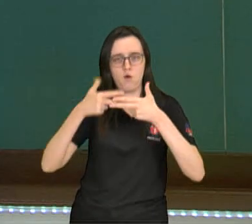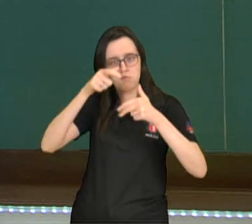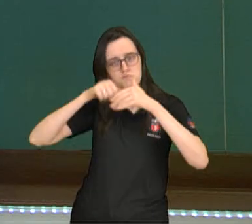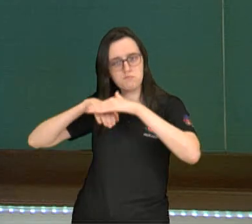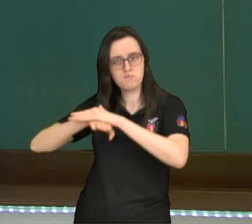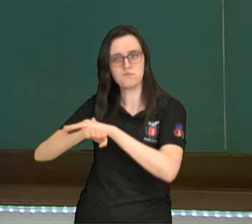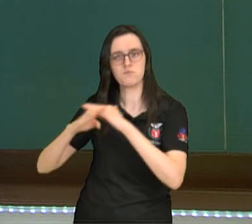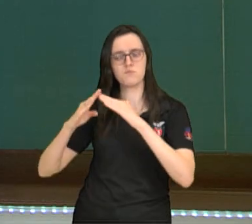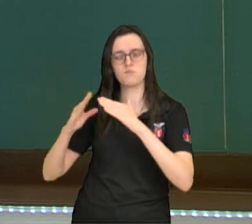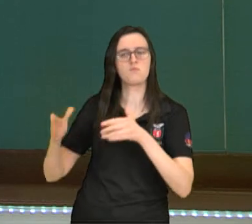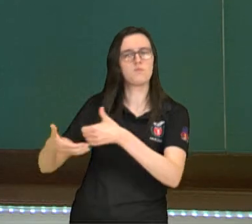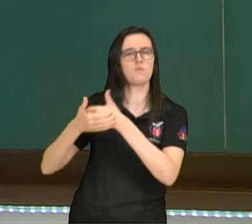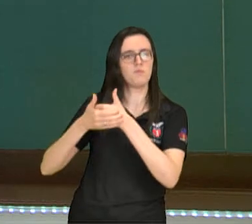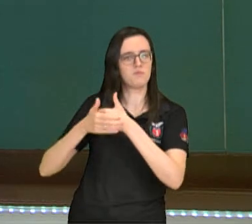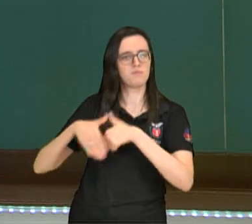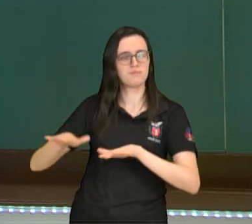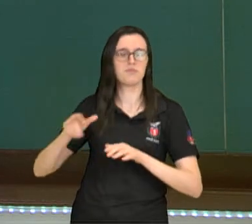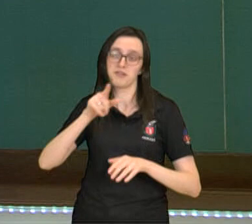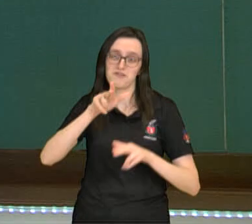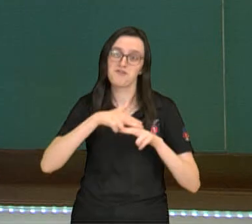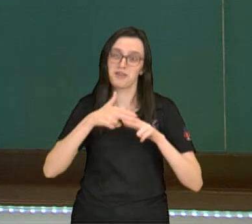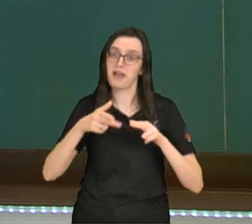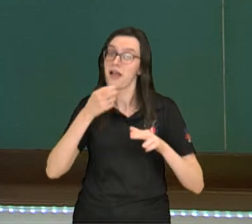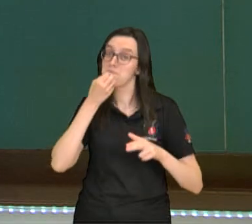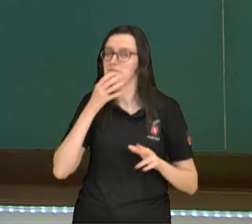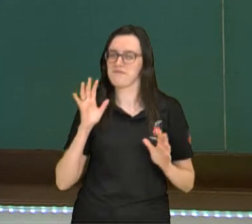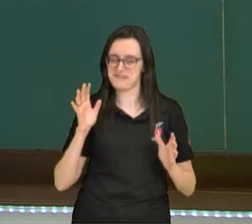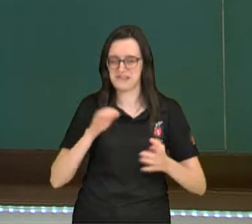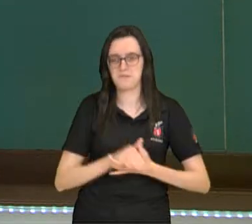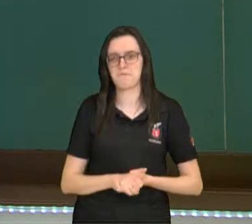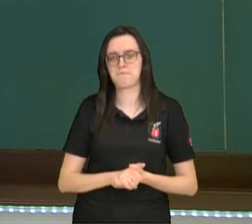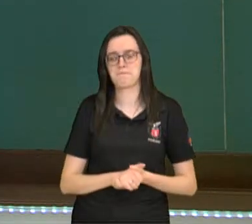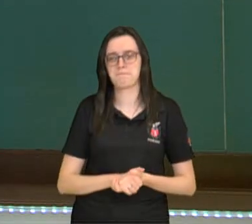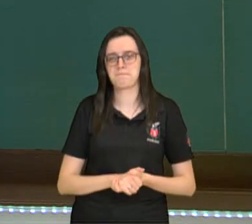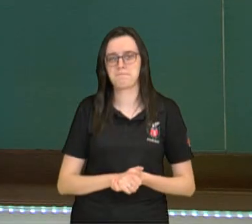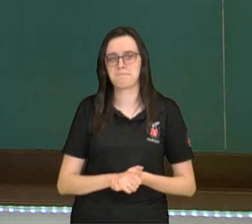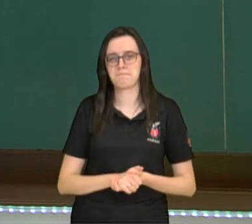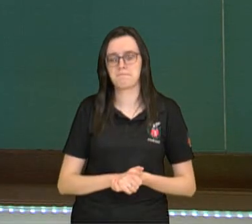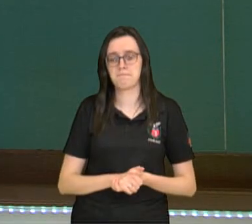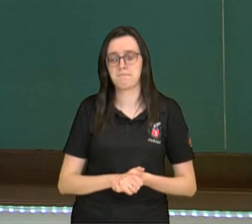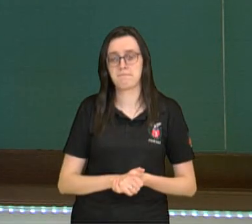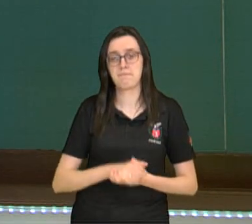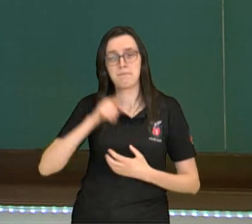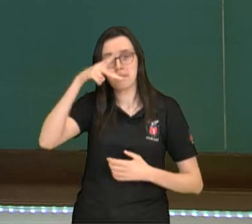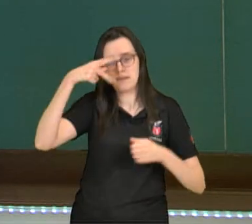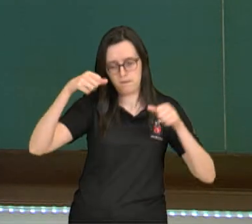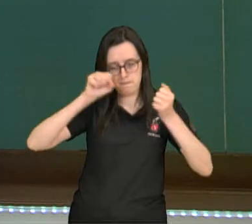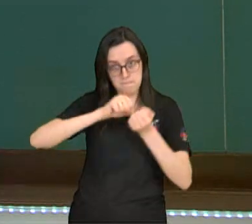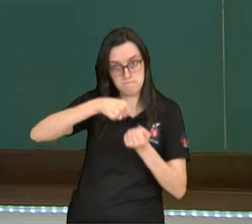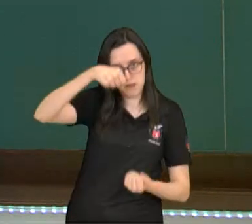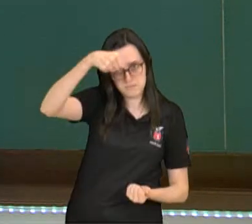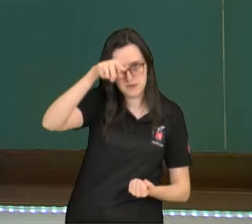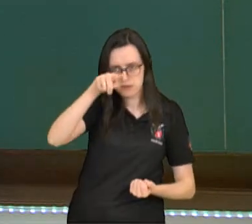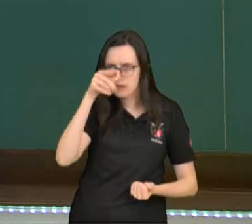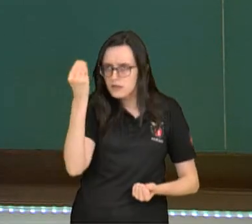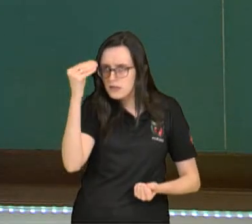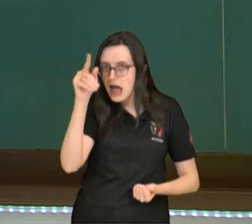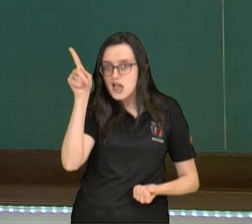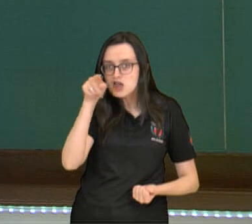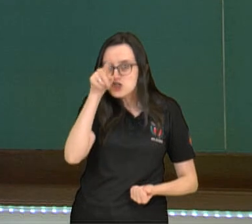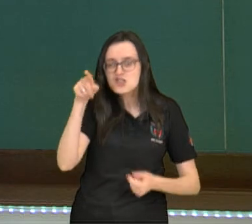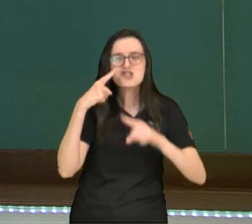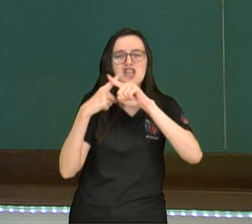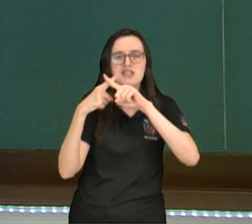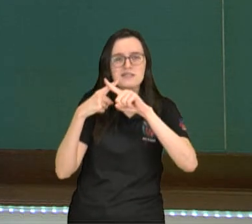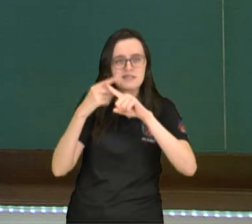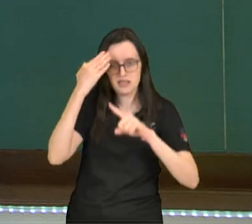fica mais incentivador a atividade. Marque um X no seu mapa no local onde que você escolheu. Então,